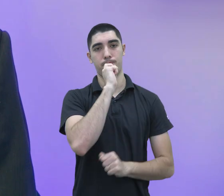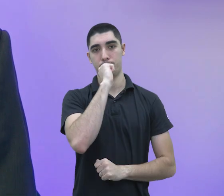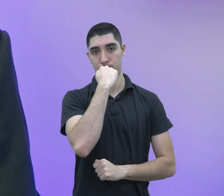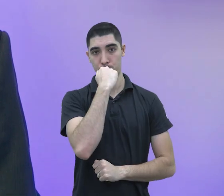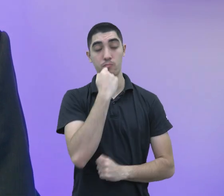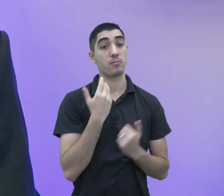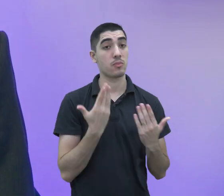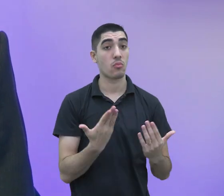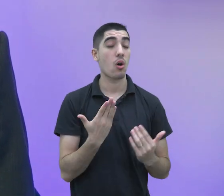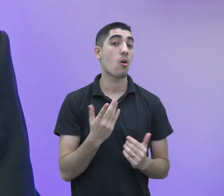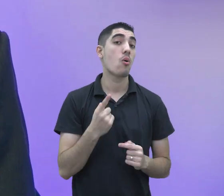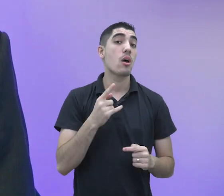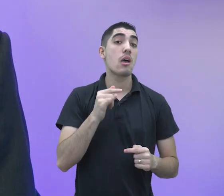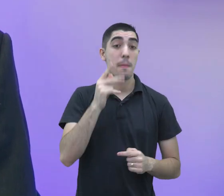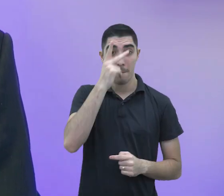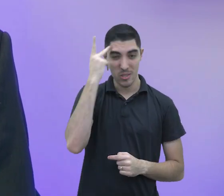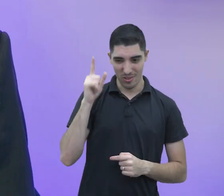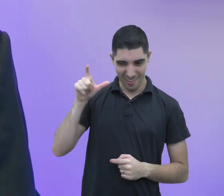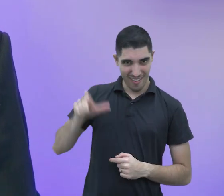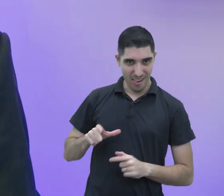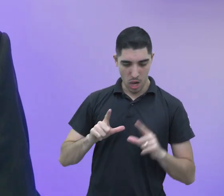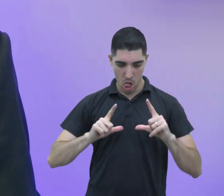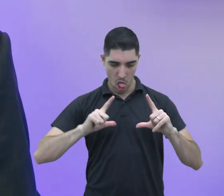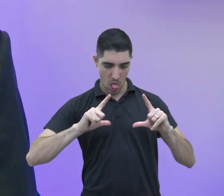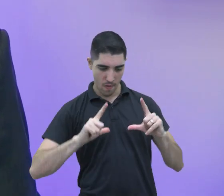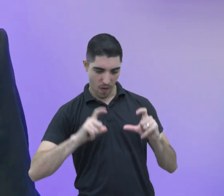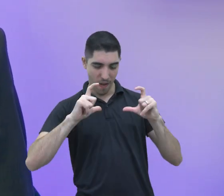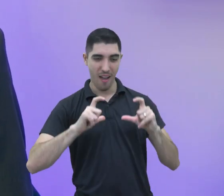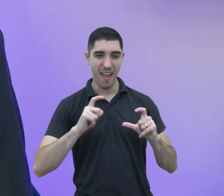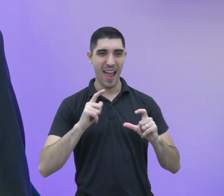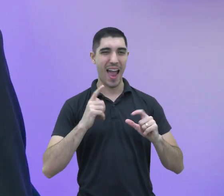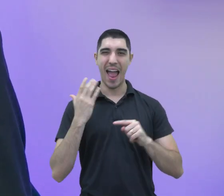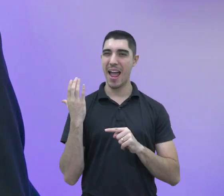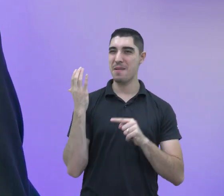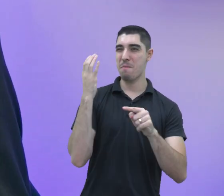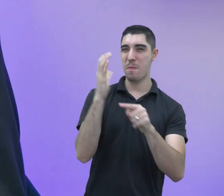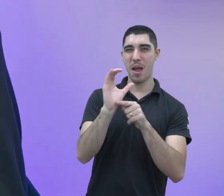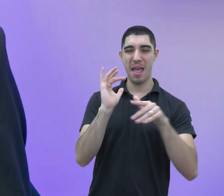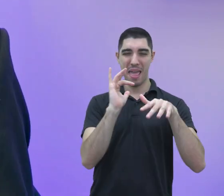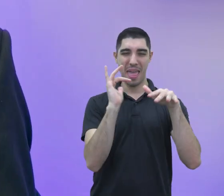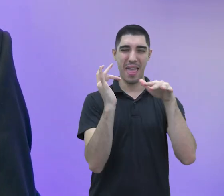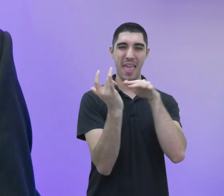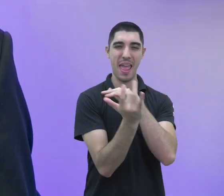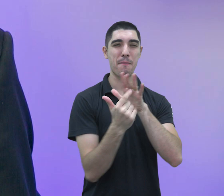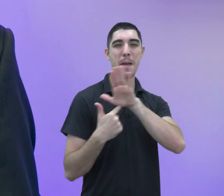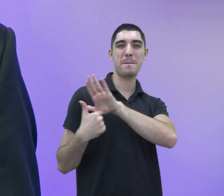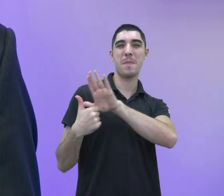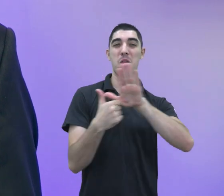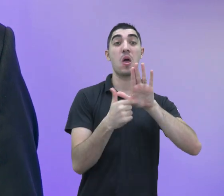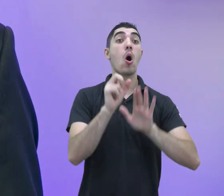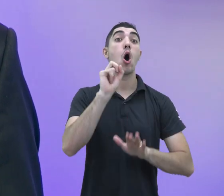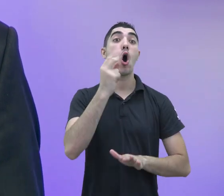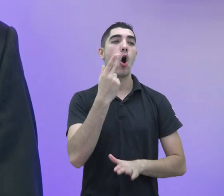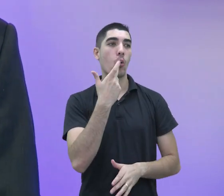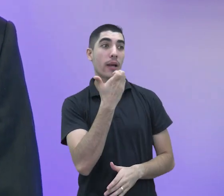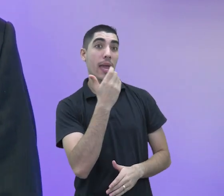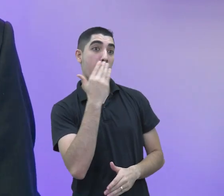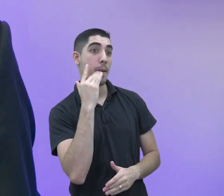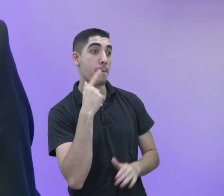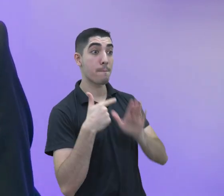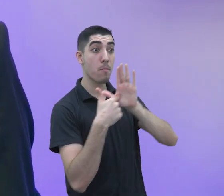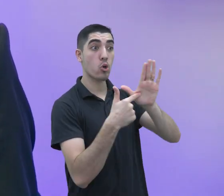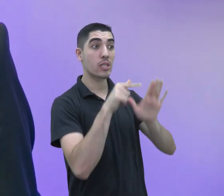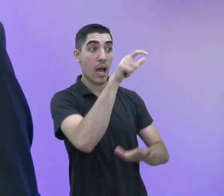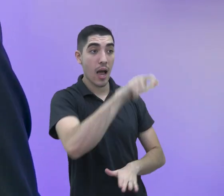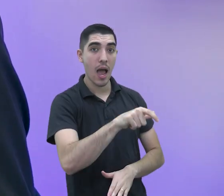constitucional e nós não sabemos se aquela pessoa que tira foto, ela está fazendo isso para aparecer em rede social ou para dar uma satisfação para